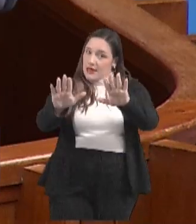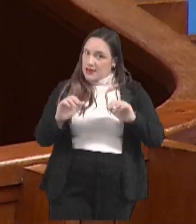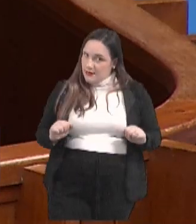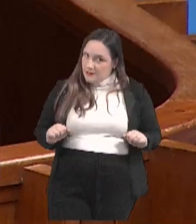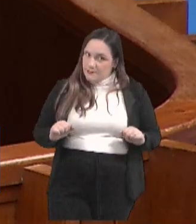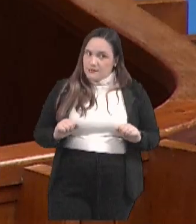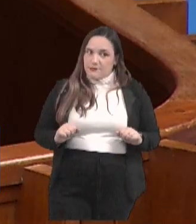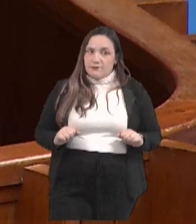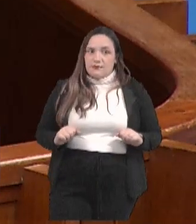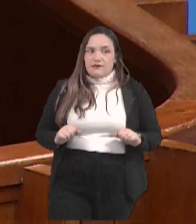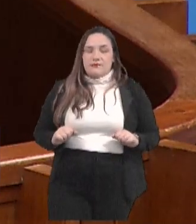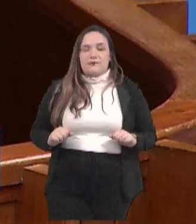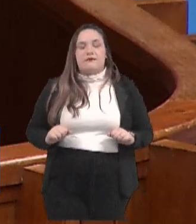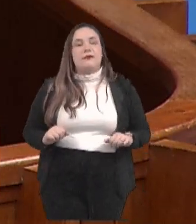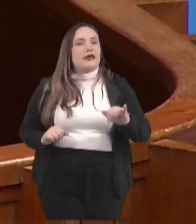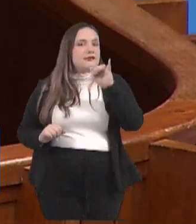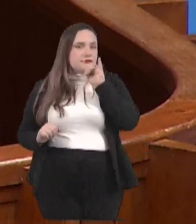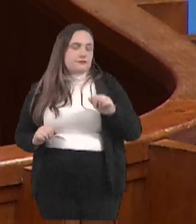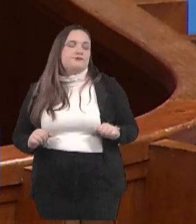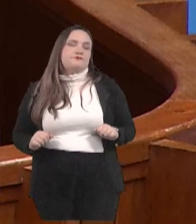graça. Toma aqui de um lado,